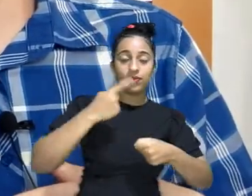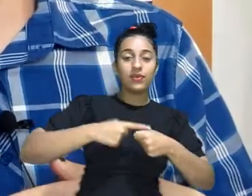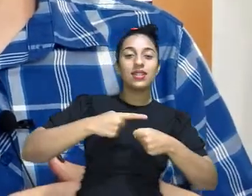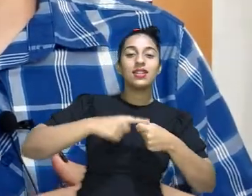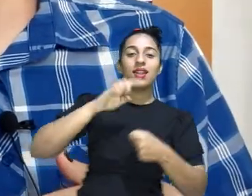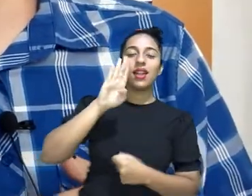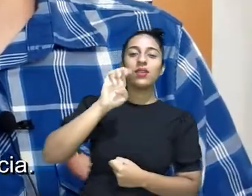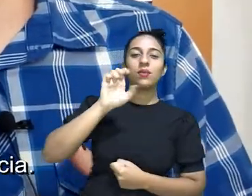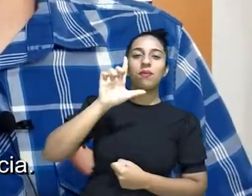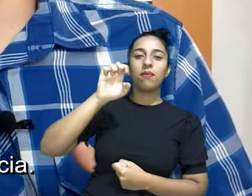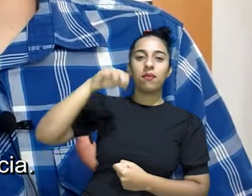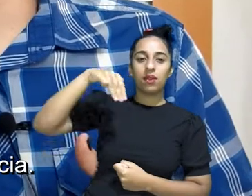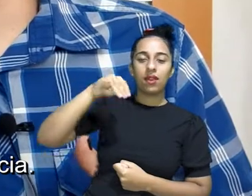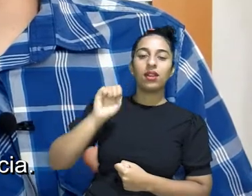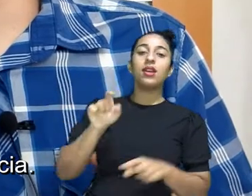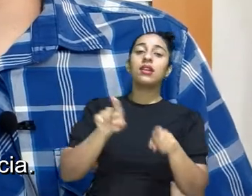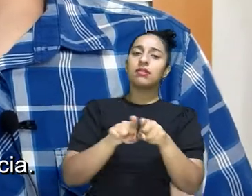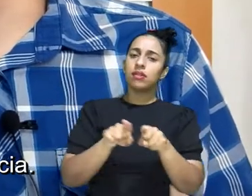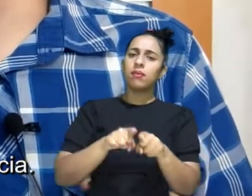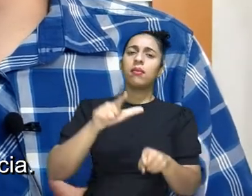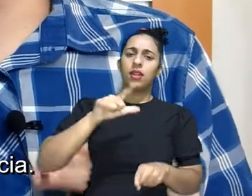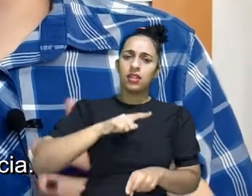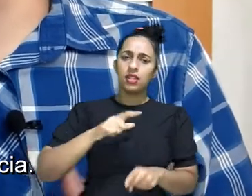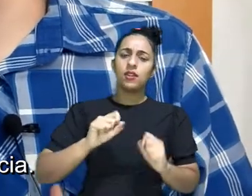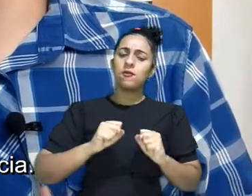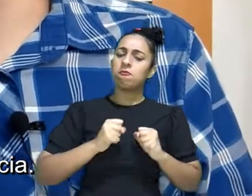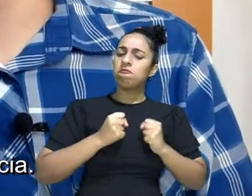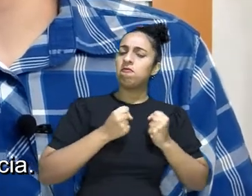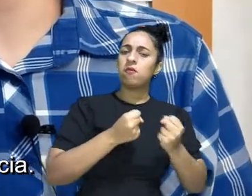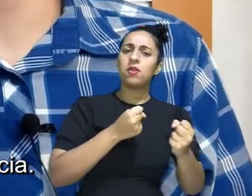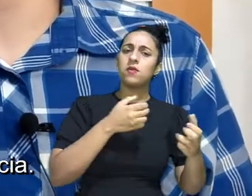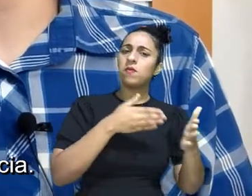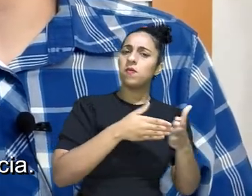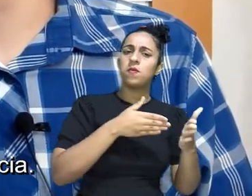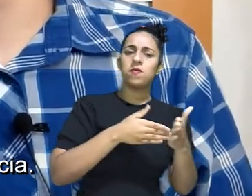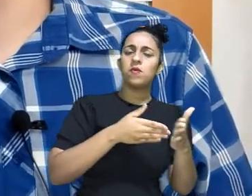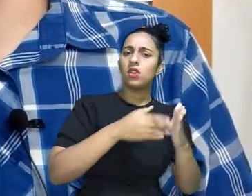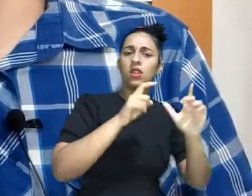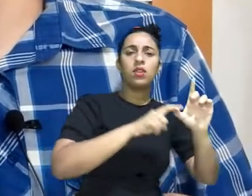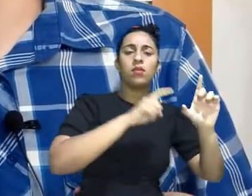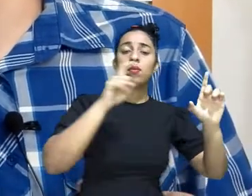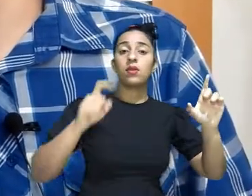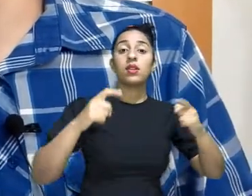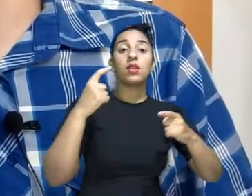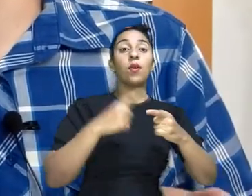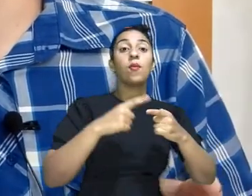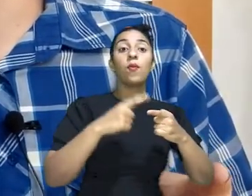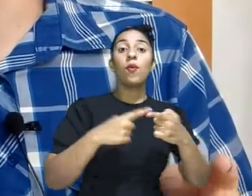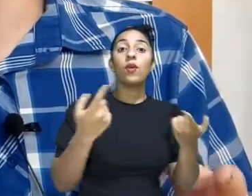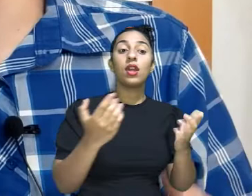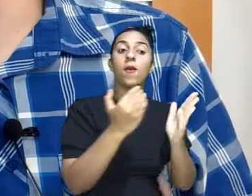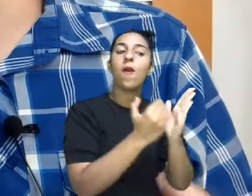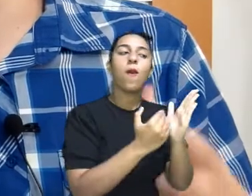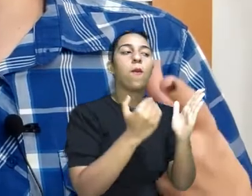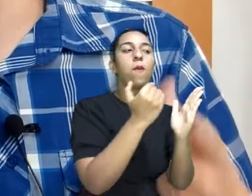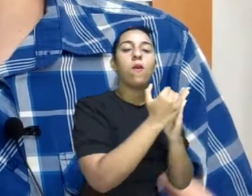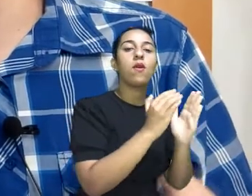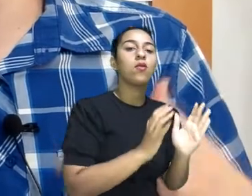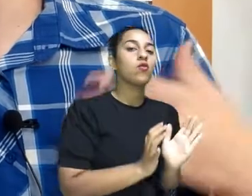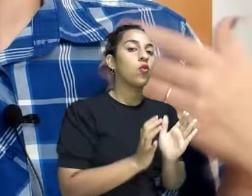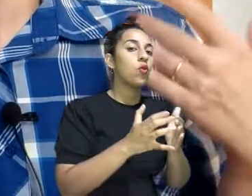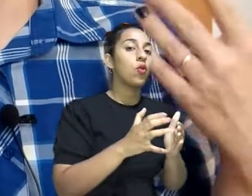na cidade de Belém capital da província do grão-pará também teve resistência Independência porque as elites se